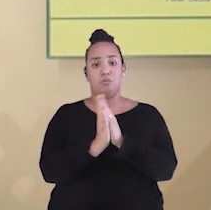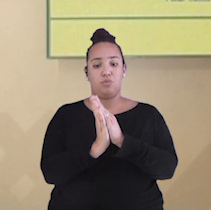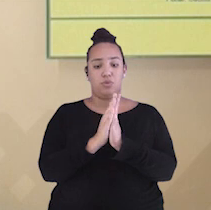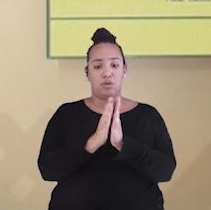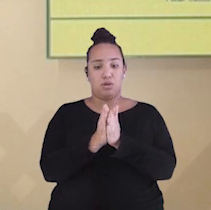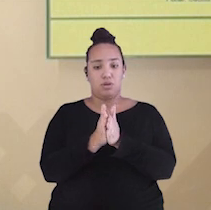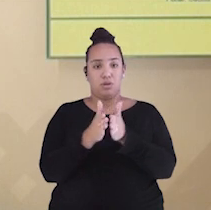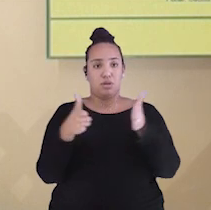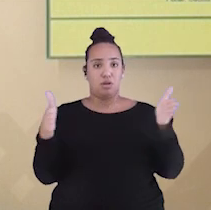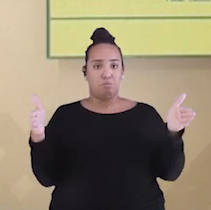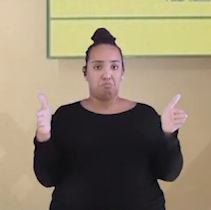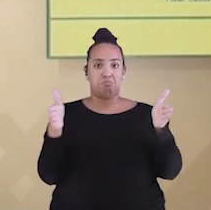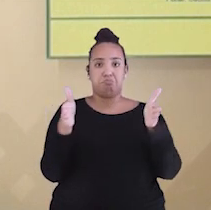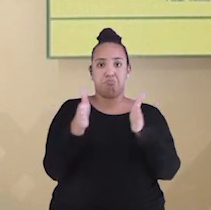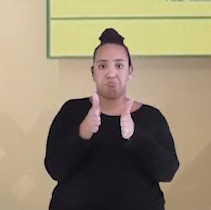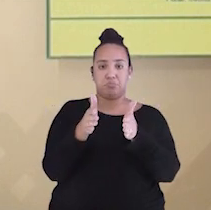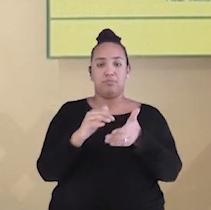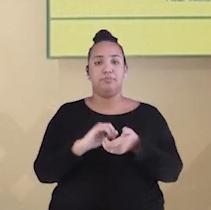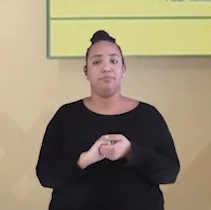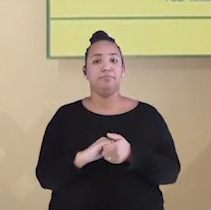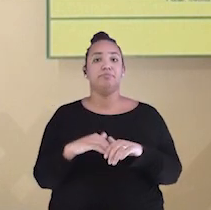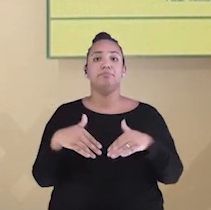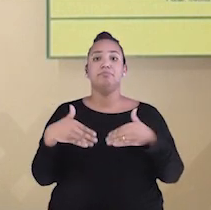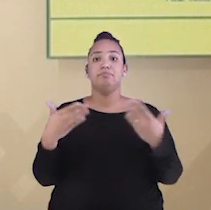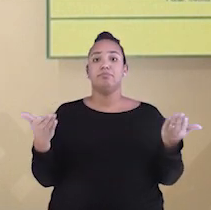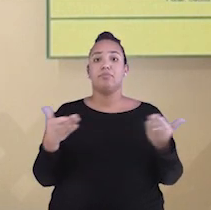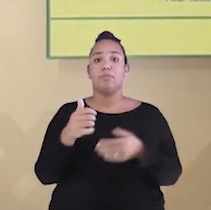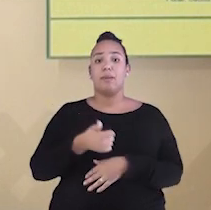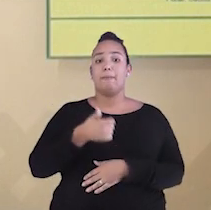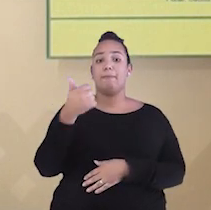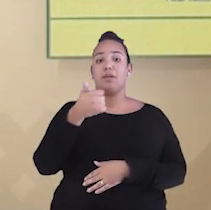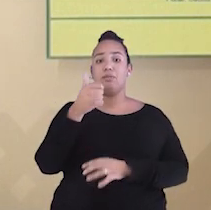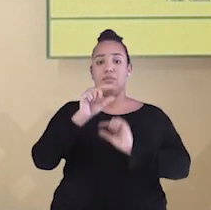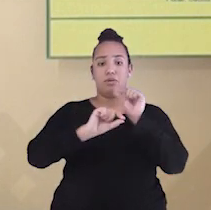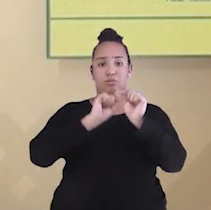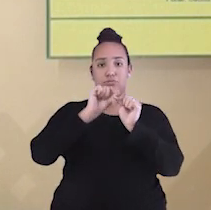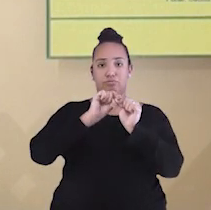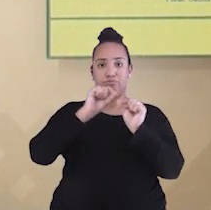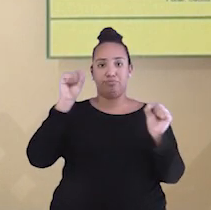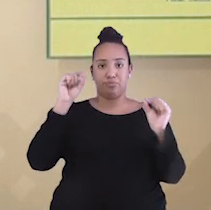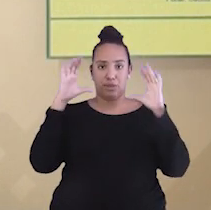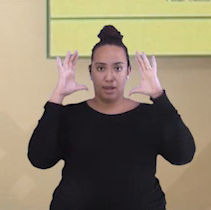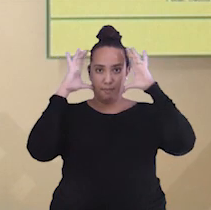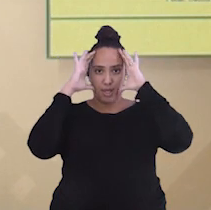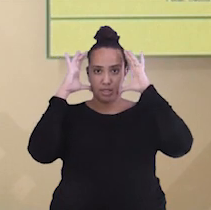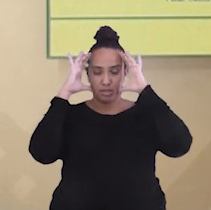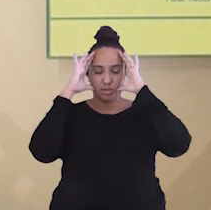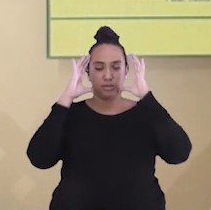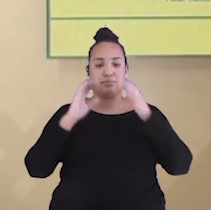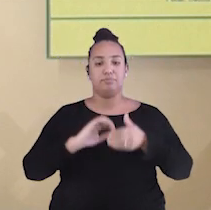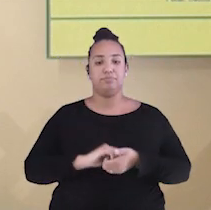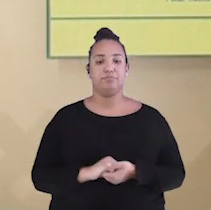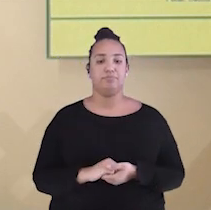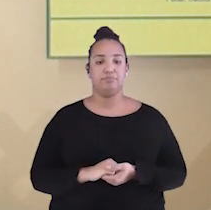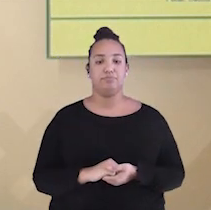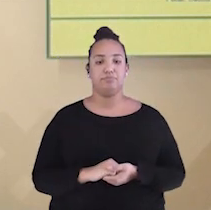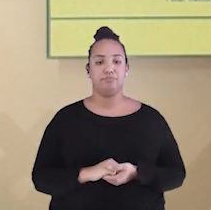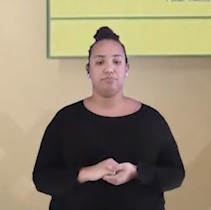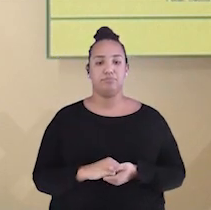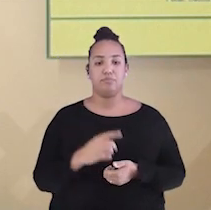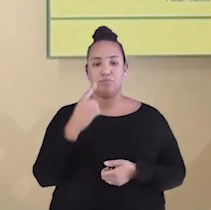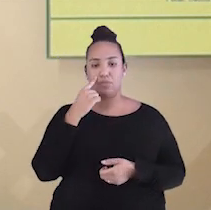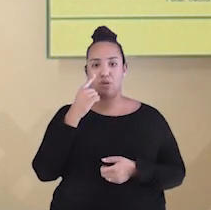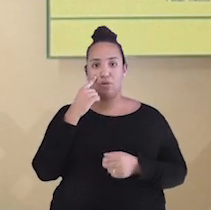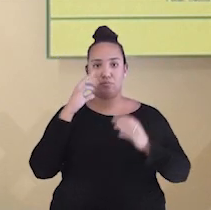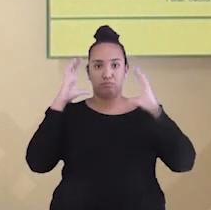boneca. Então, vamos dar o primeiro nó da boneca Abaiomi, que é o nó da cabeça. Nós vamos pegar ele